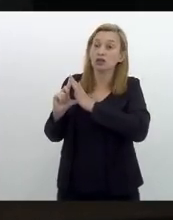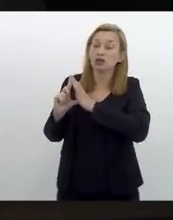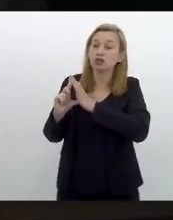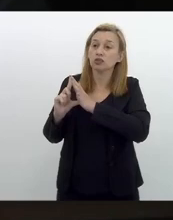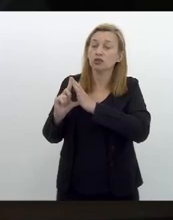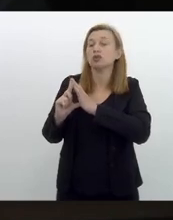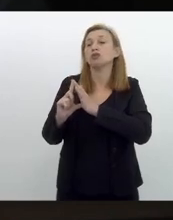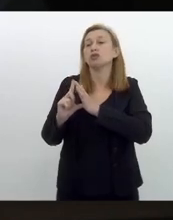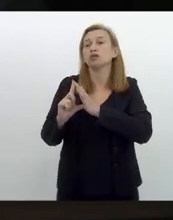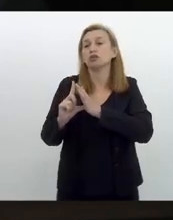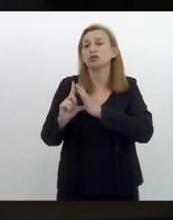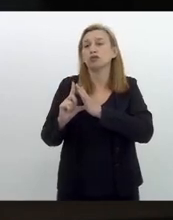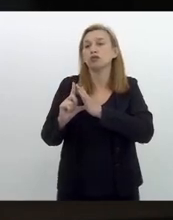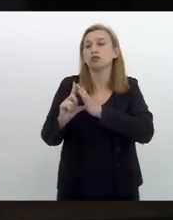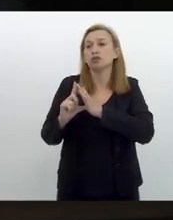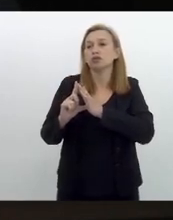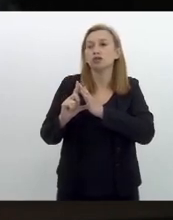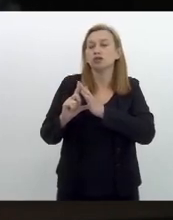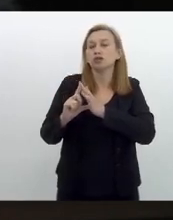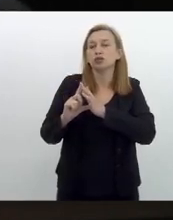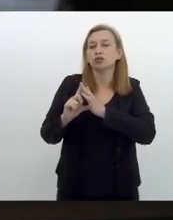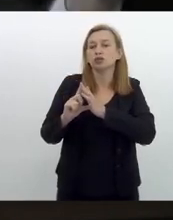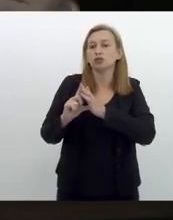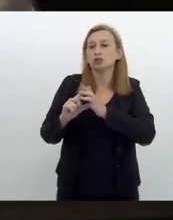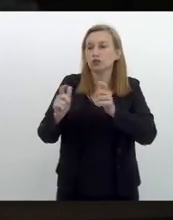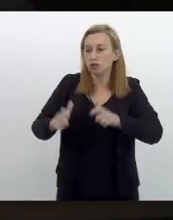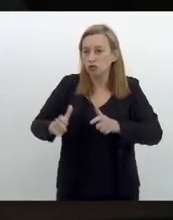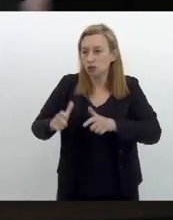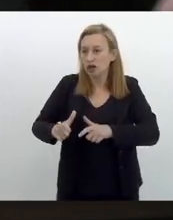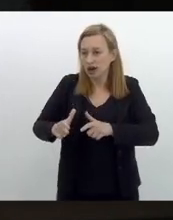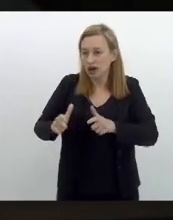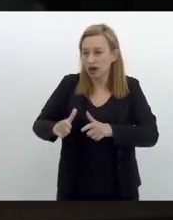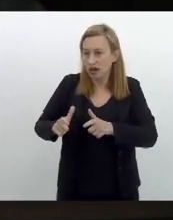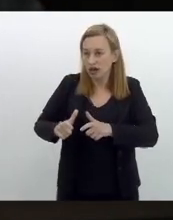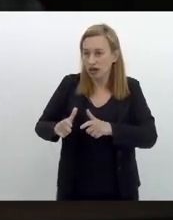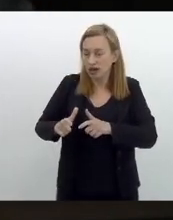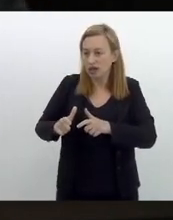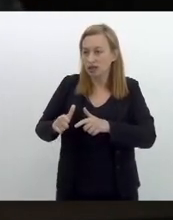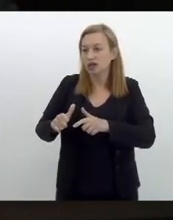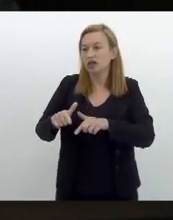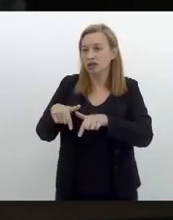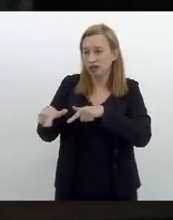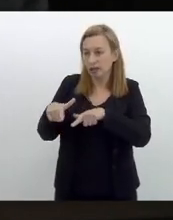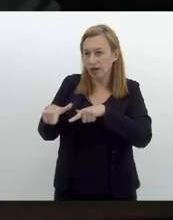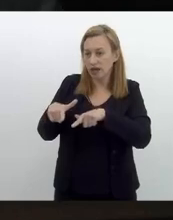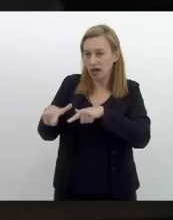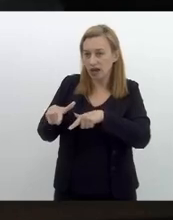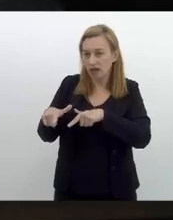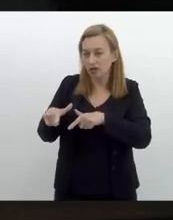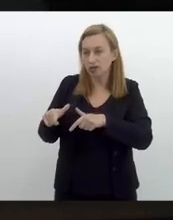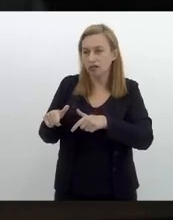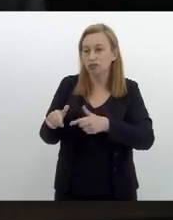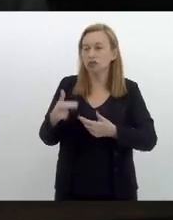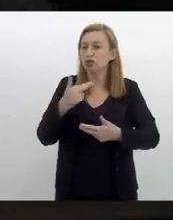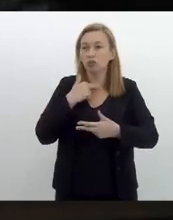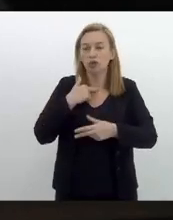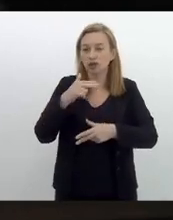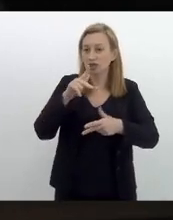do mesmo no poder que exercia não pode ser um poder diferenciado esses eram os encaminhamentos